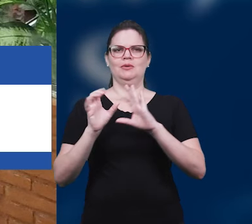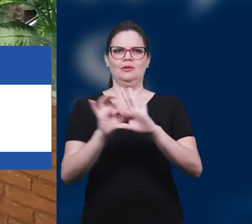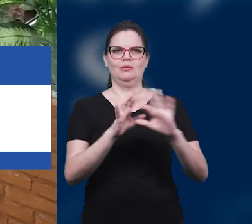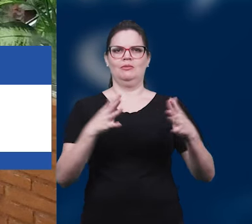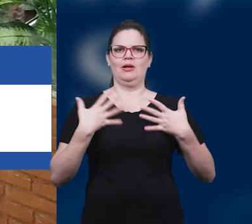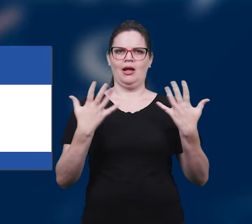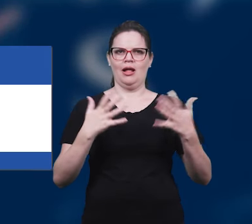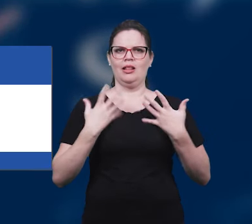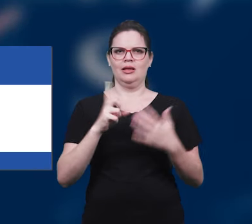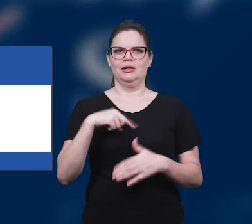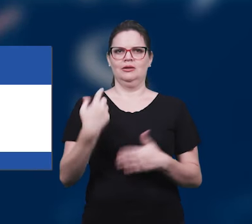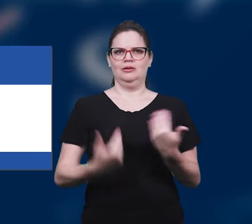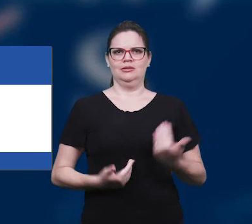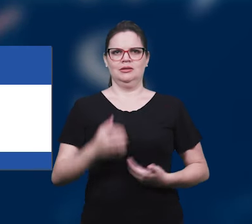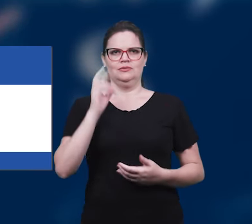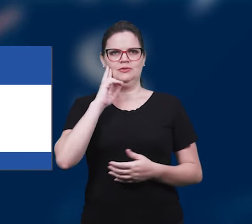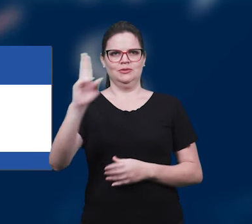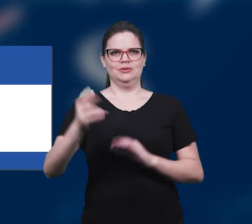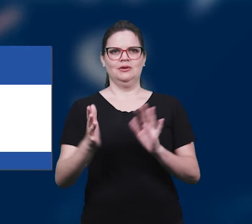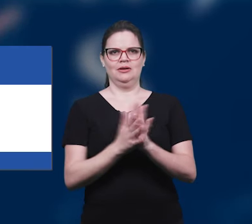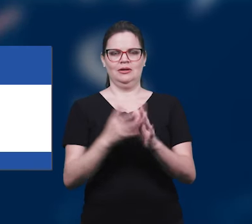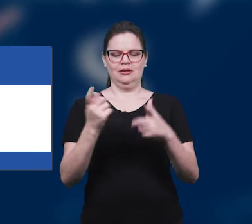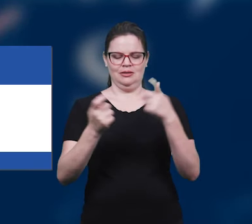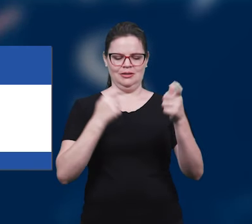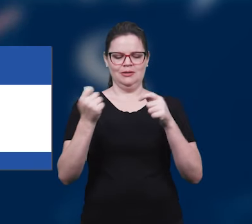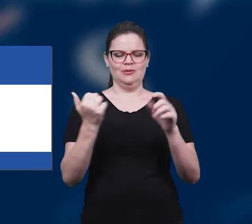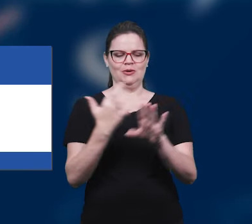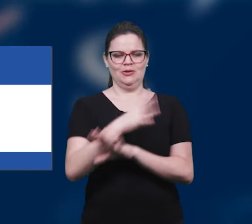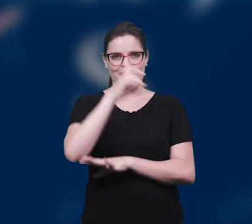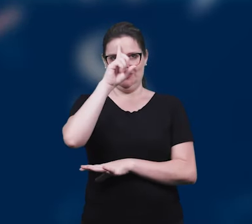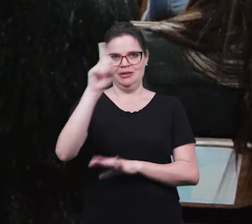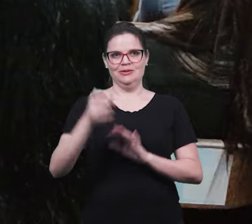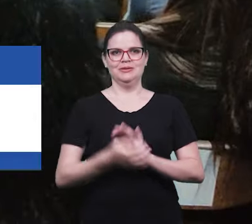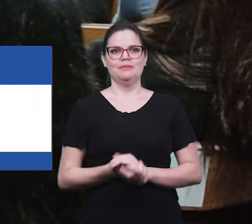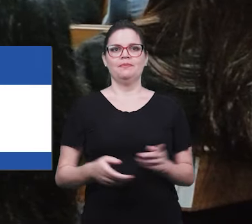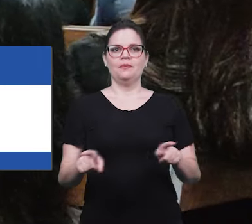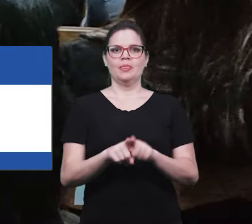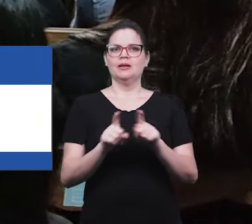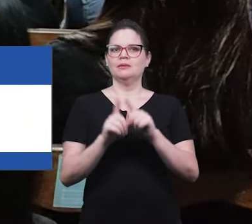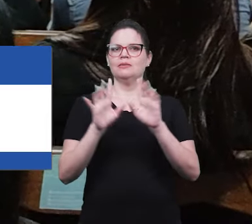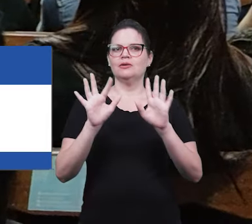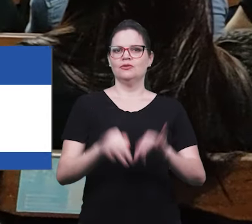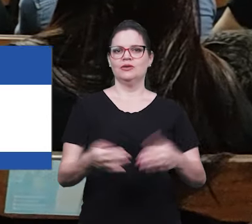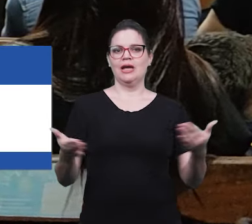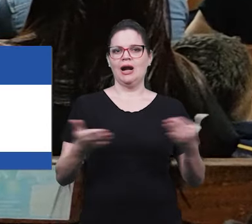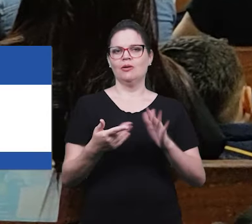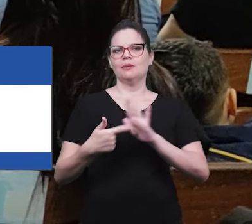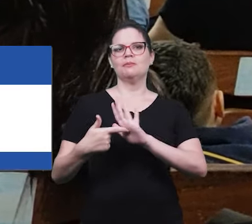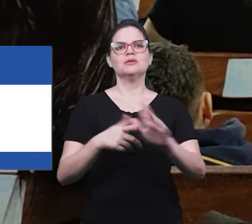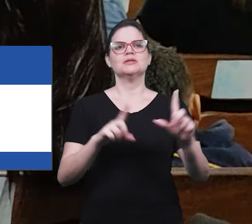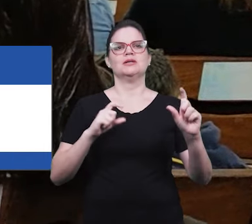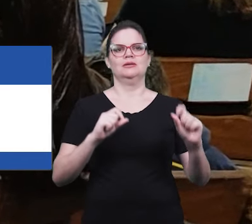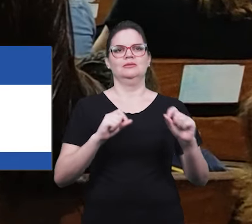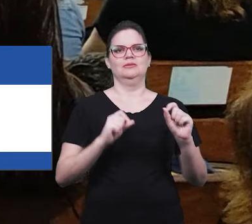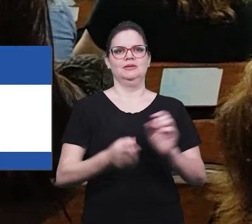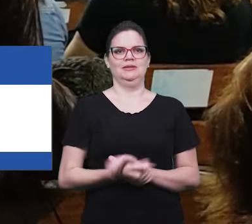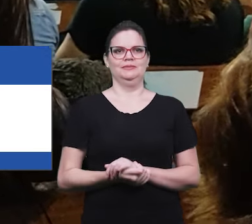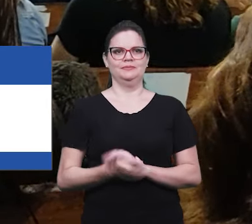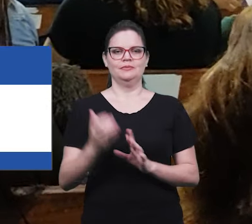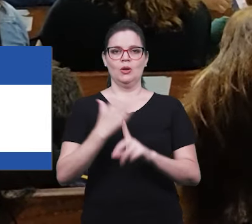alegria para a igreja louvado seja o nome do senhor finalizamos essa matéria mostrando aos nossos